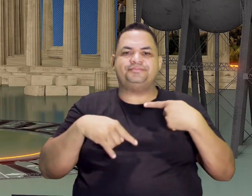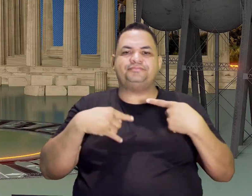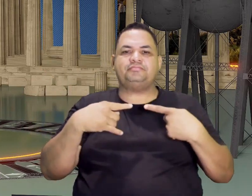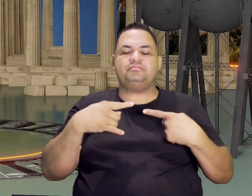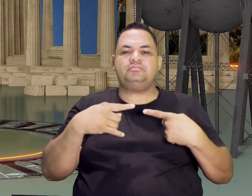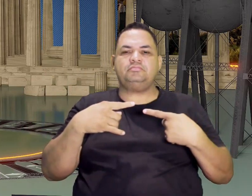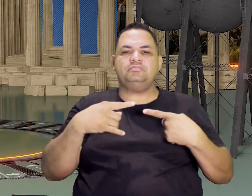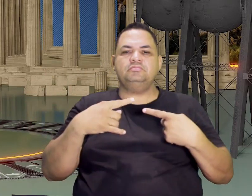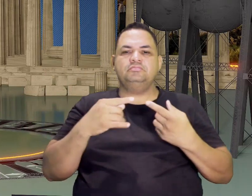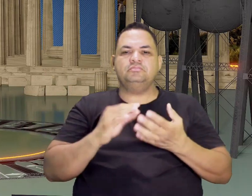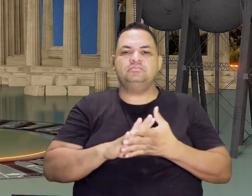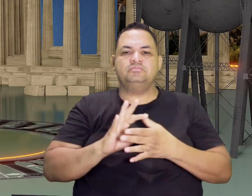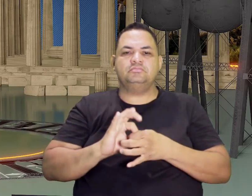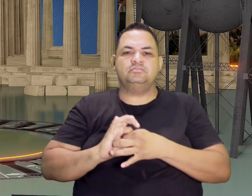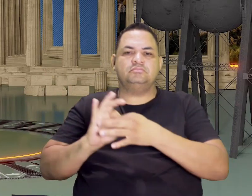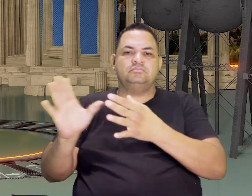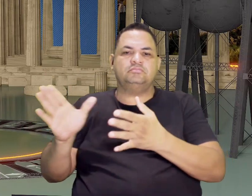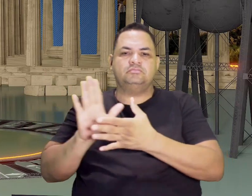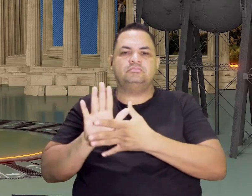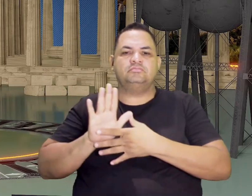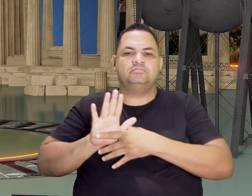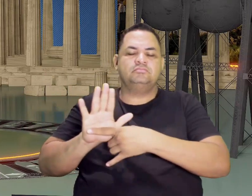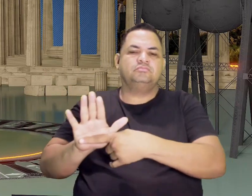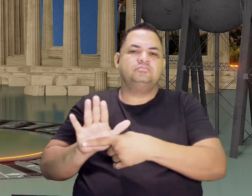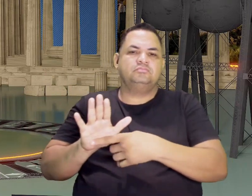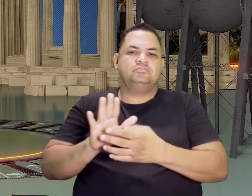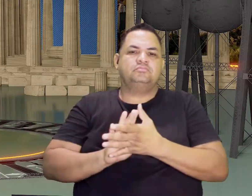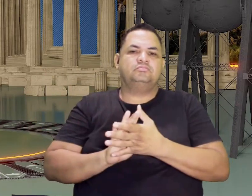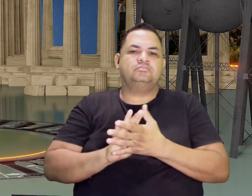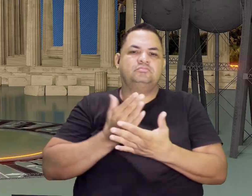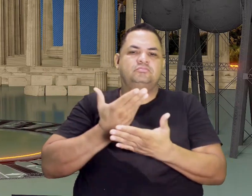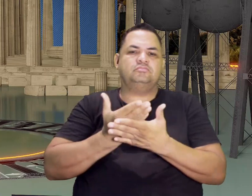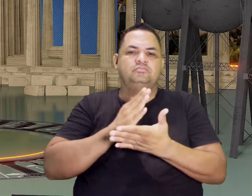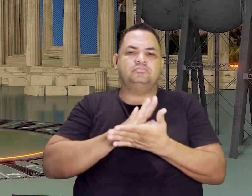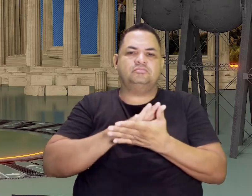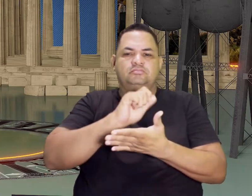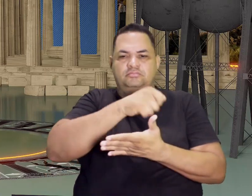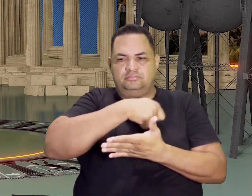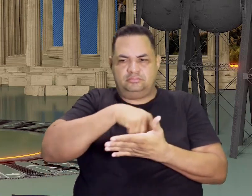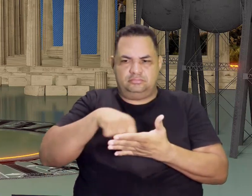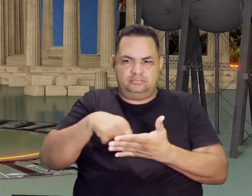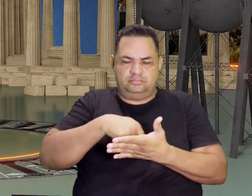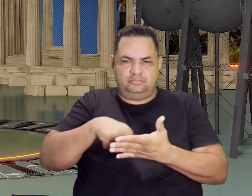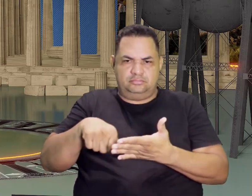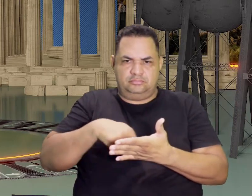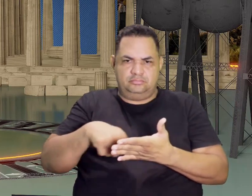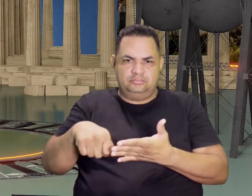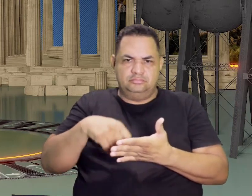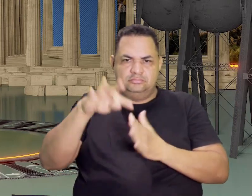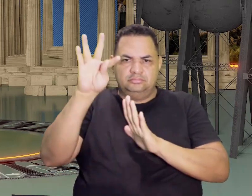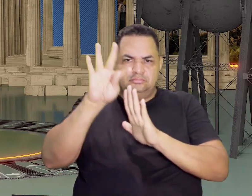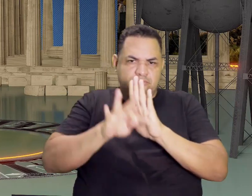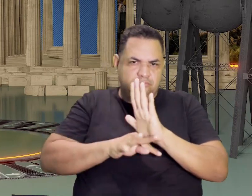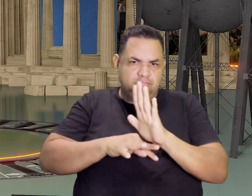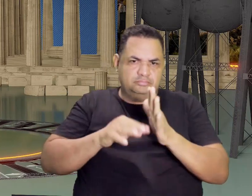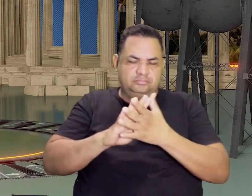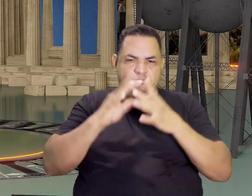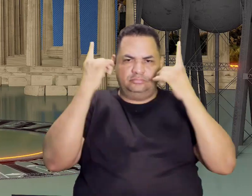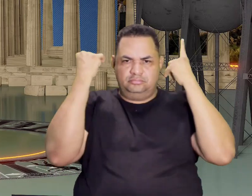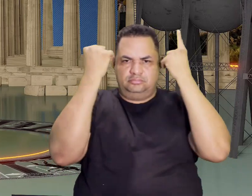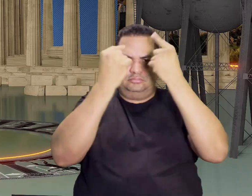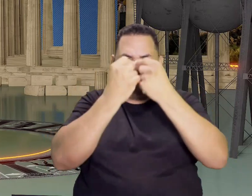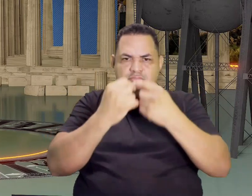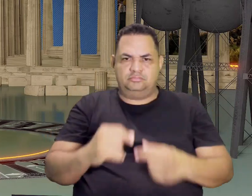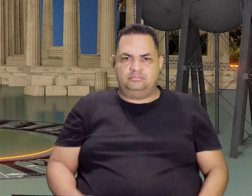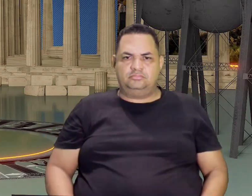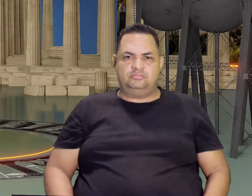frente. Eles deixaram suas contribuições, por exemplo, na tradução de alguns escritos, do texto grego,